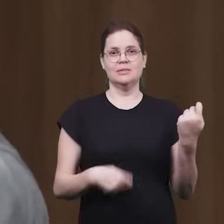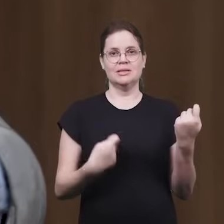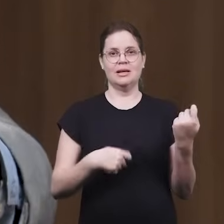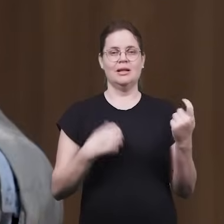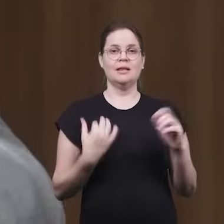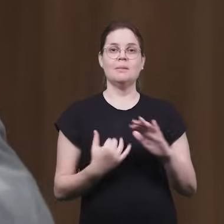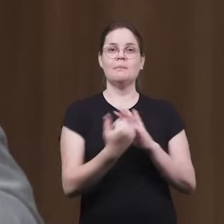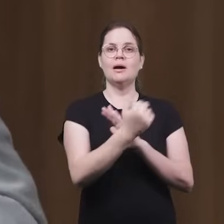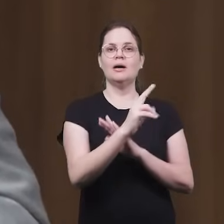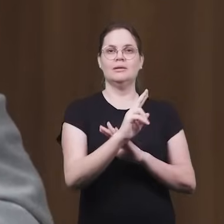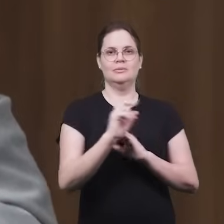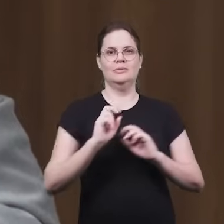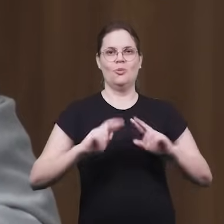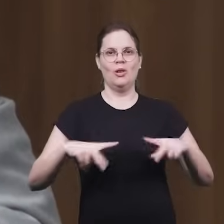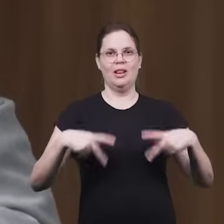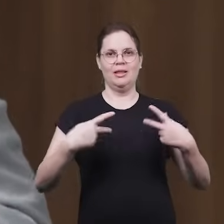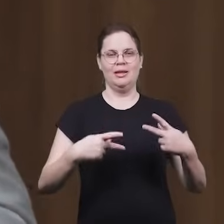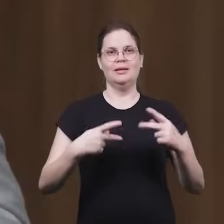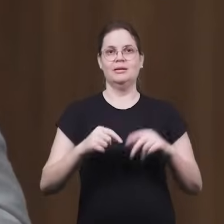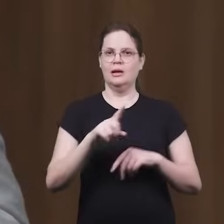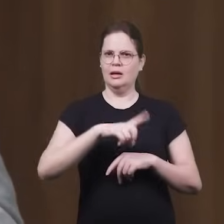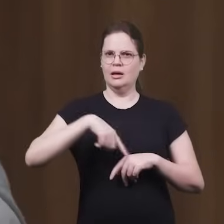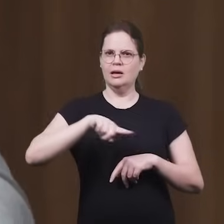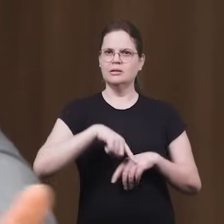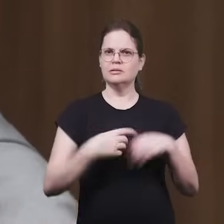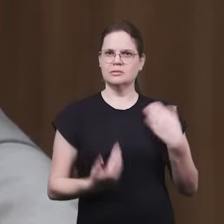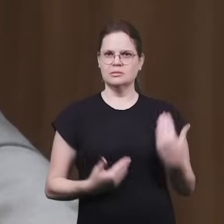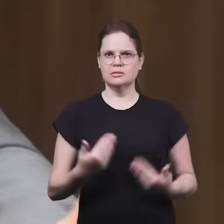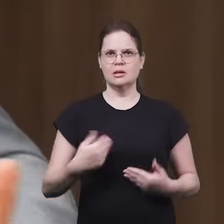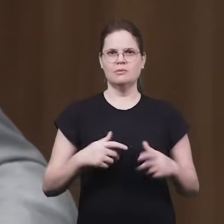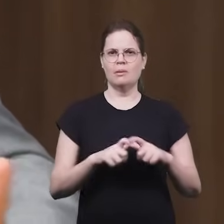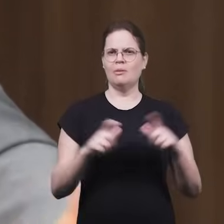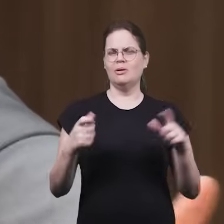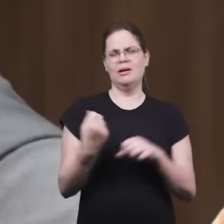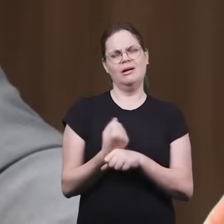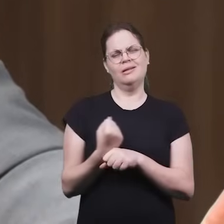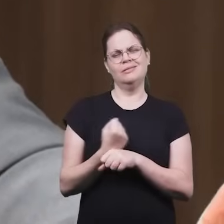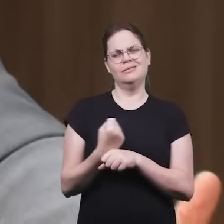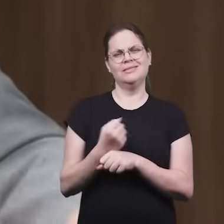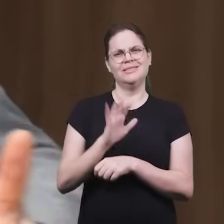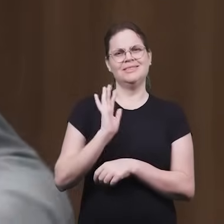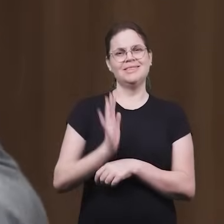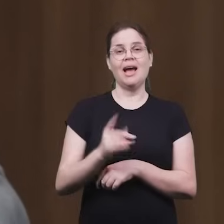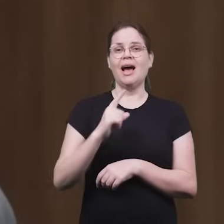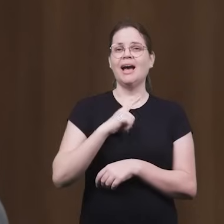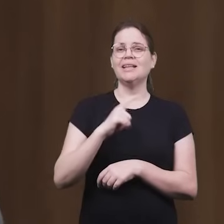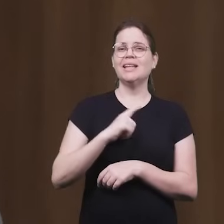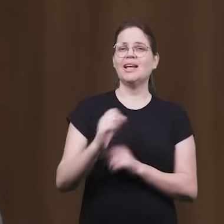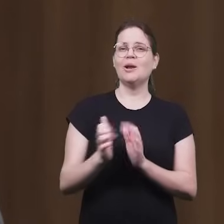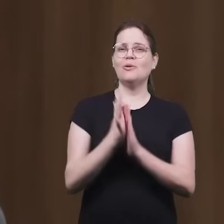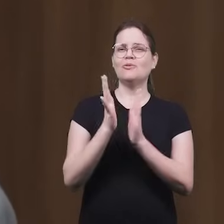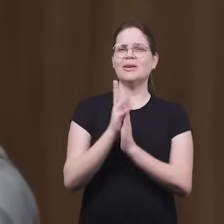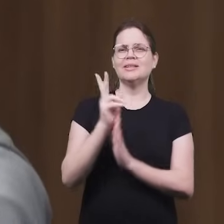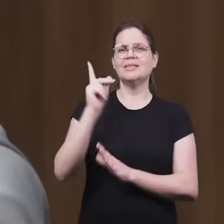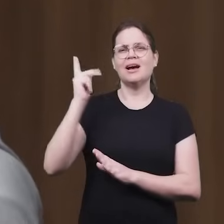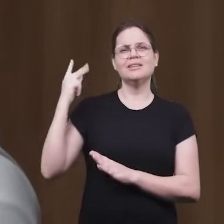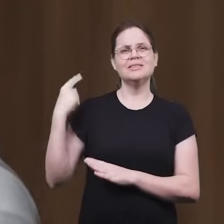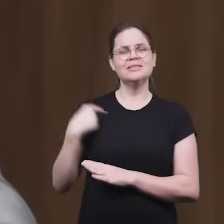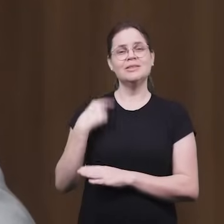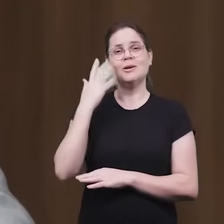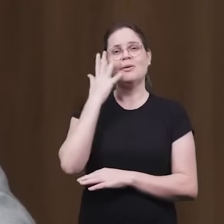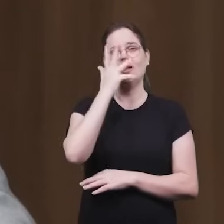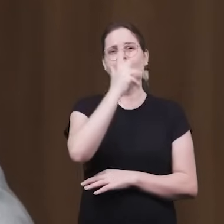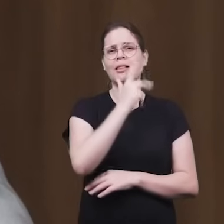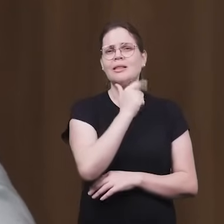linda, e manda o link. São evangélicos, a maioria deles de anos, aqueles louvores antigos, aquela coisa